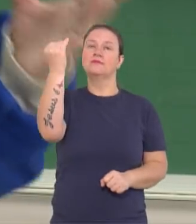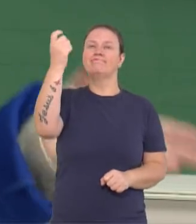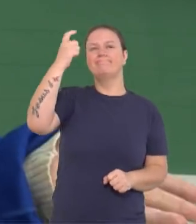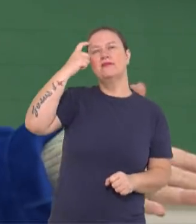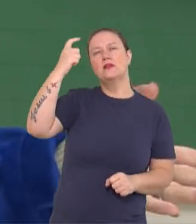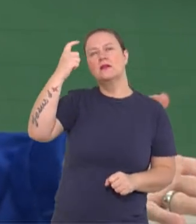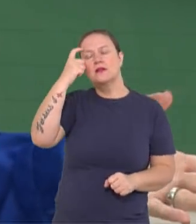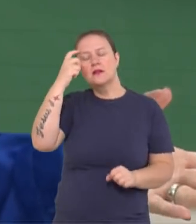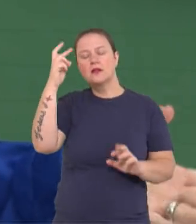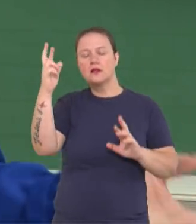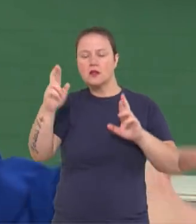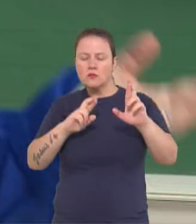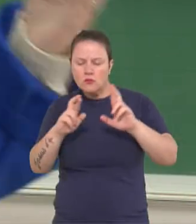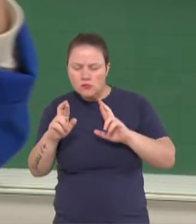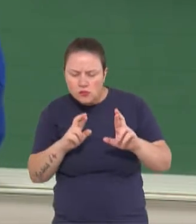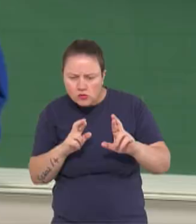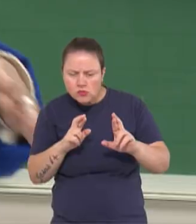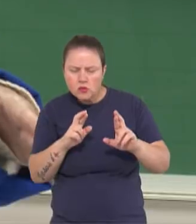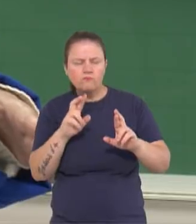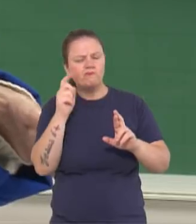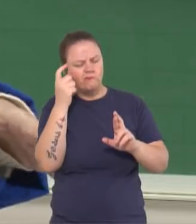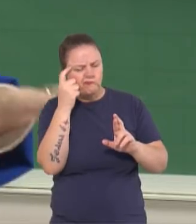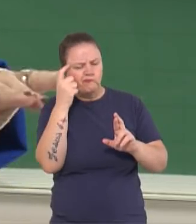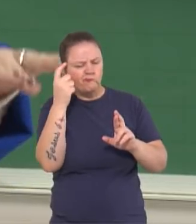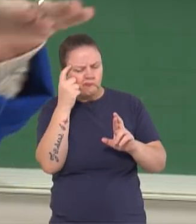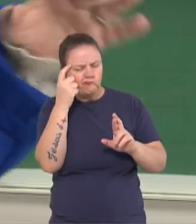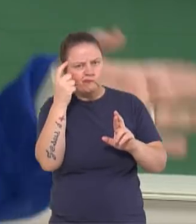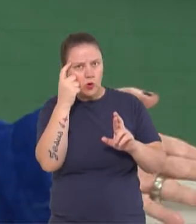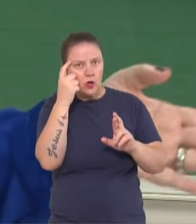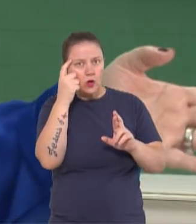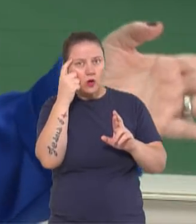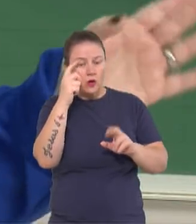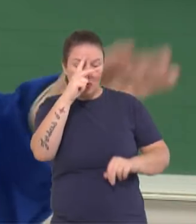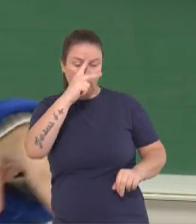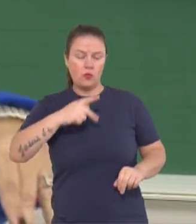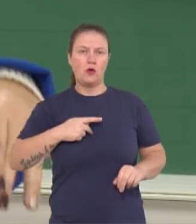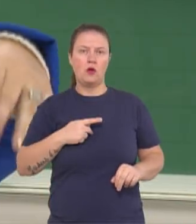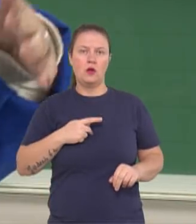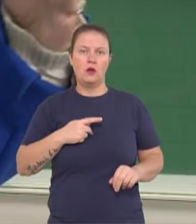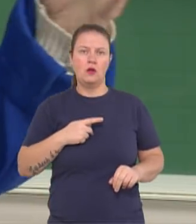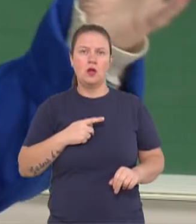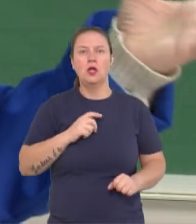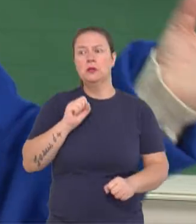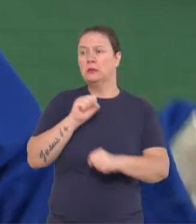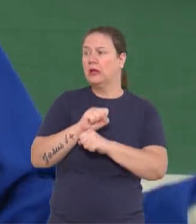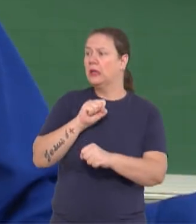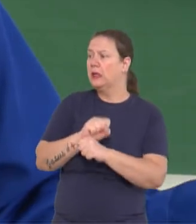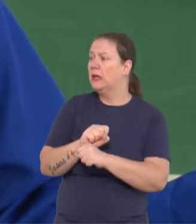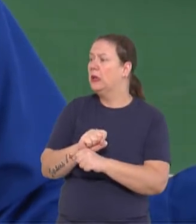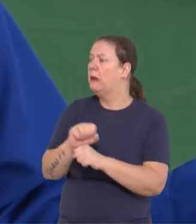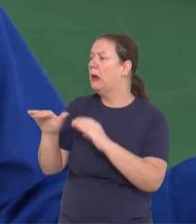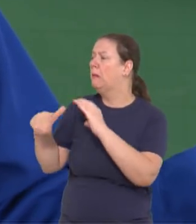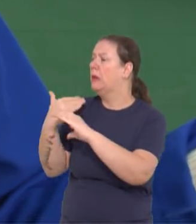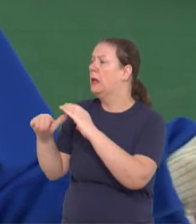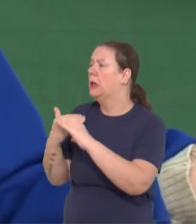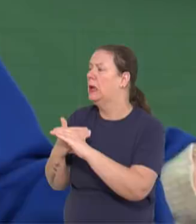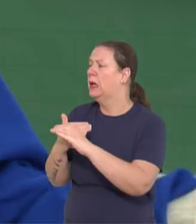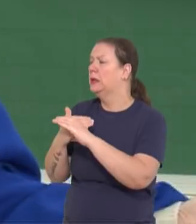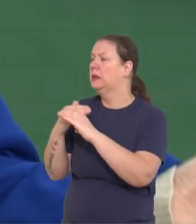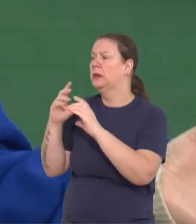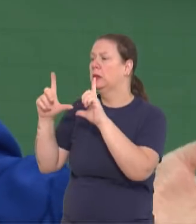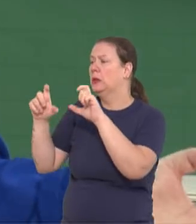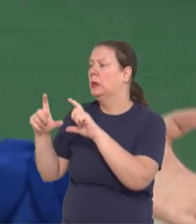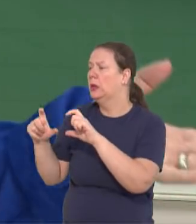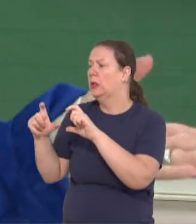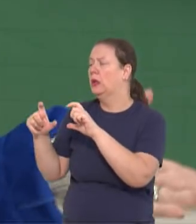Pensar a resposta, para daí elaborar a resposta com autonomia, sem ficar esperando copiar de alguém, é mais importante